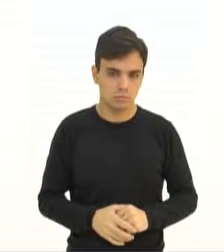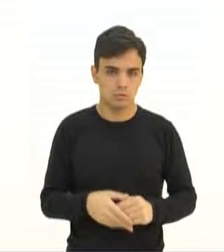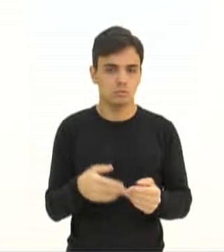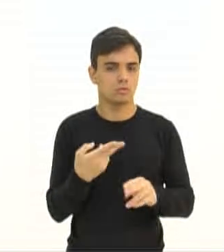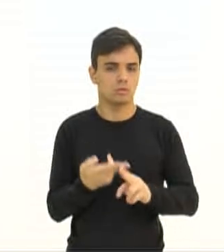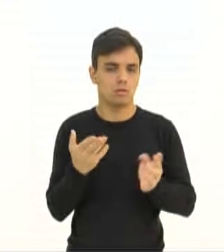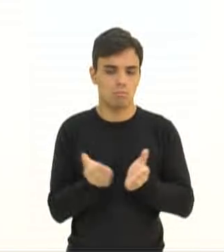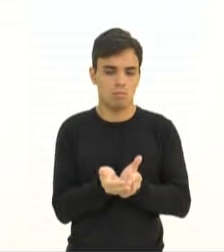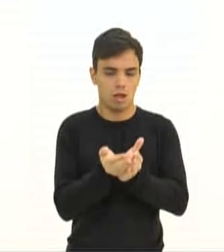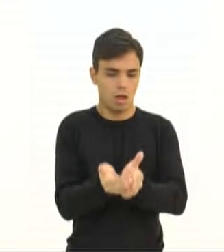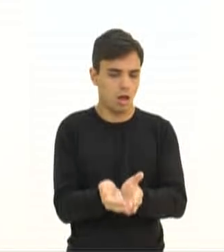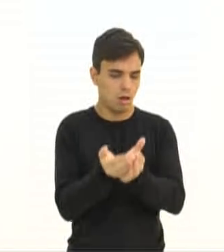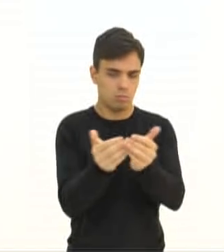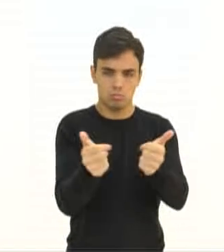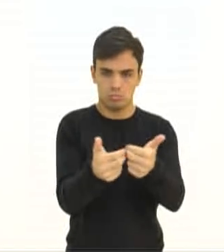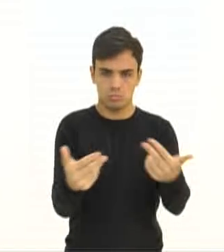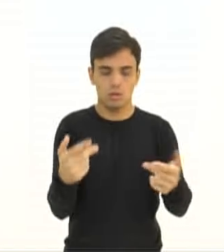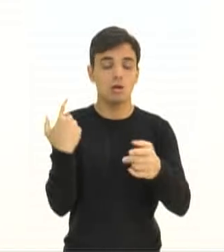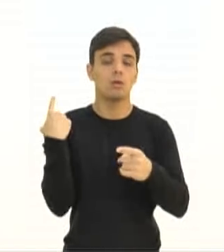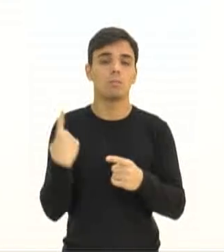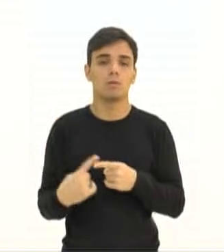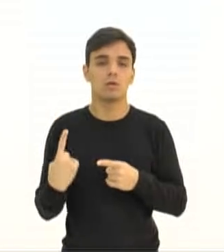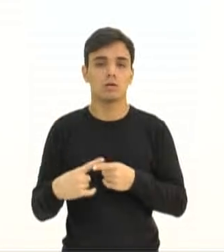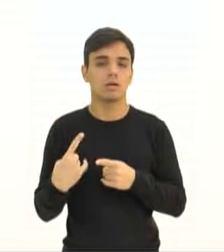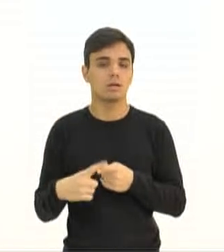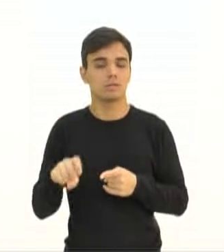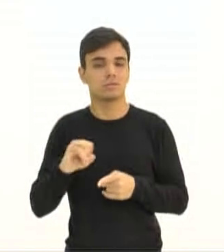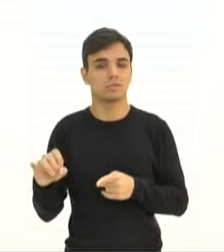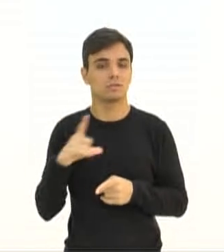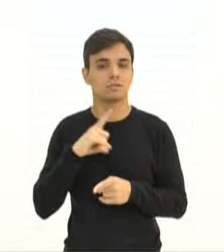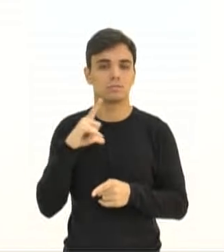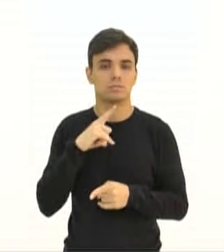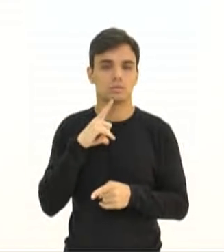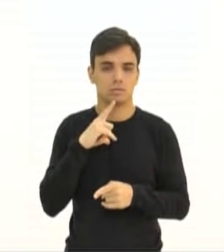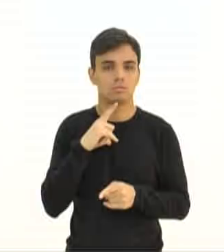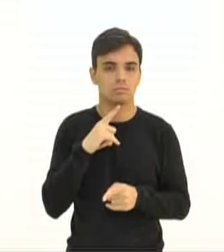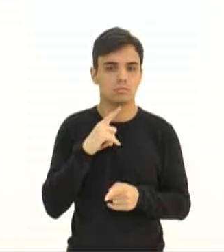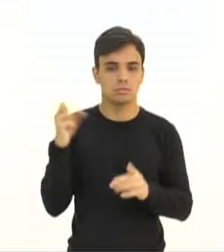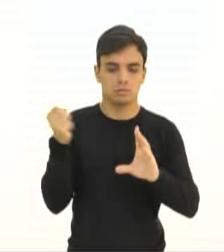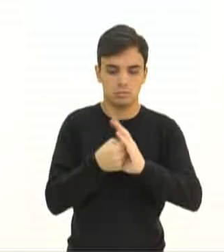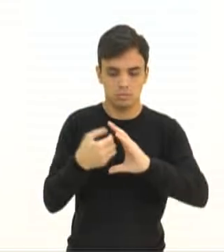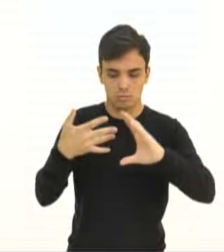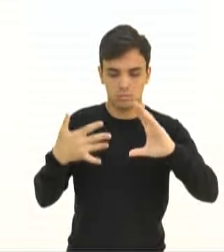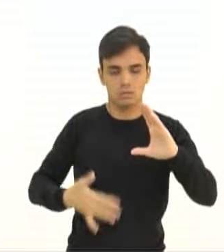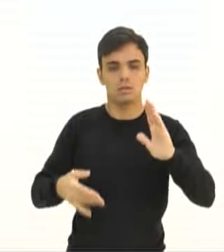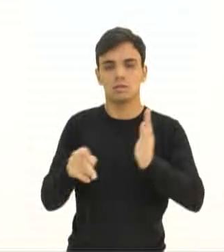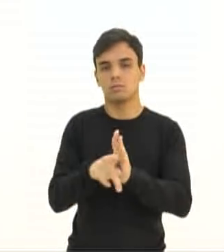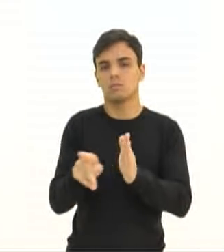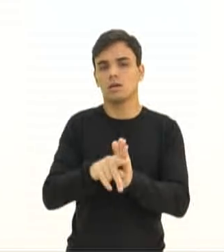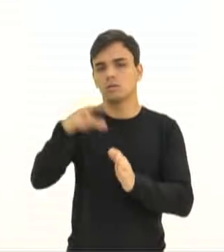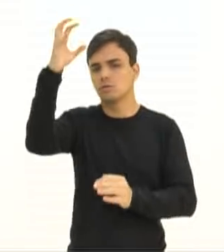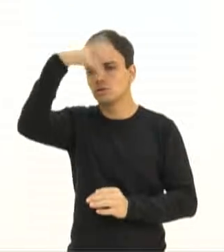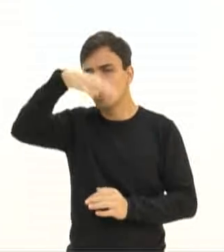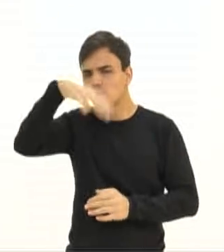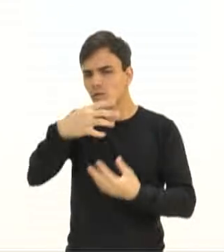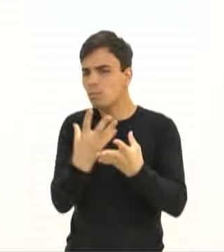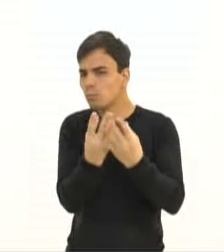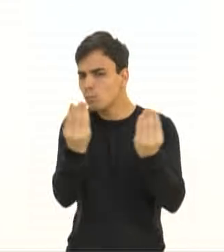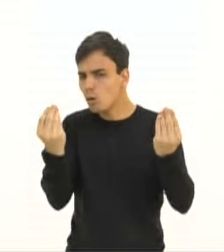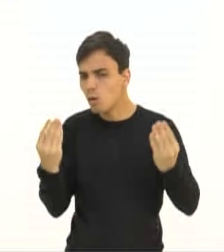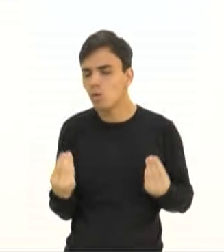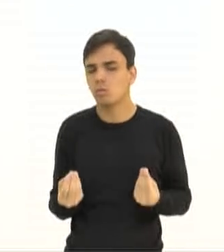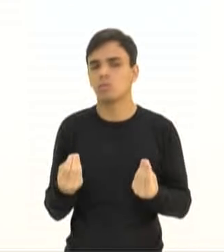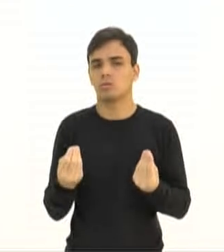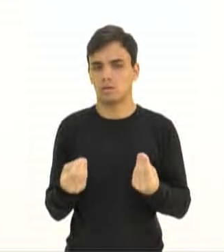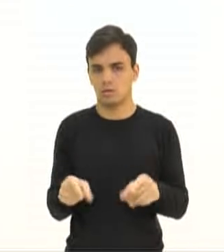barcos, grandes embarcações. Por quê? Porque devido às características do clima ser bastante úmido, chuvoso, a